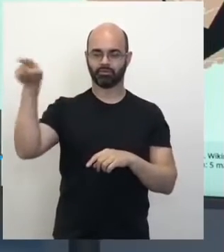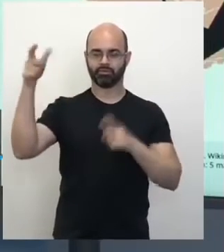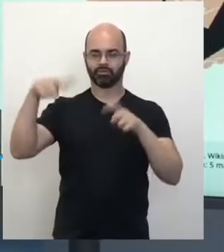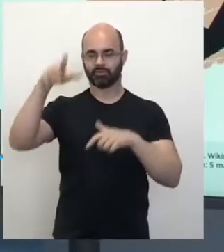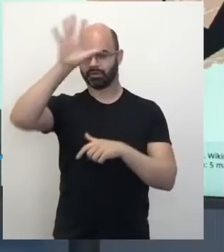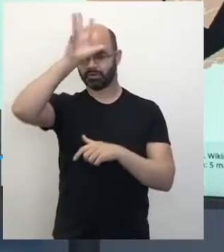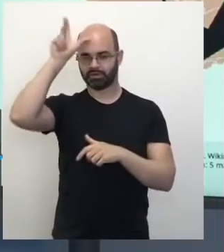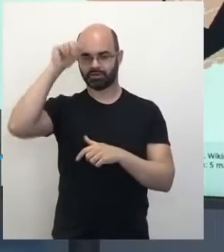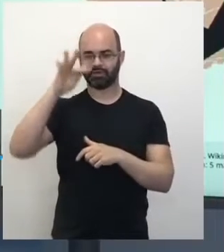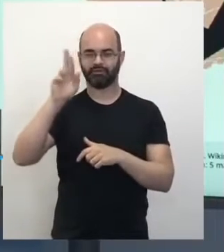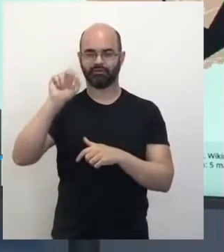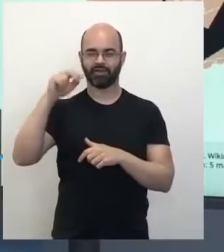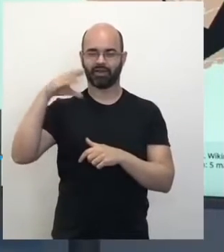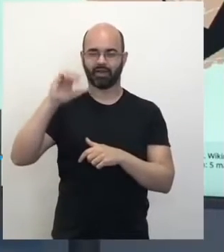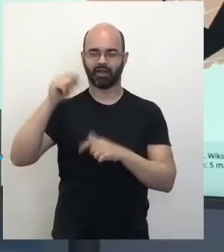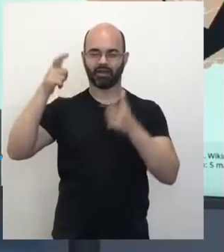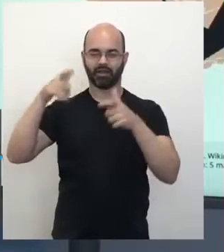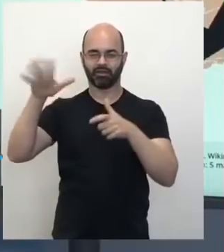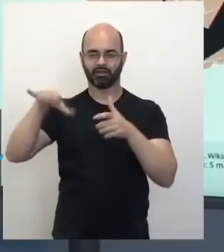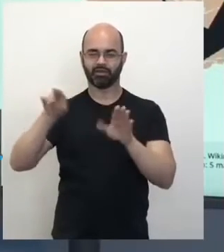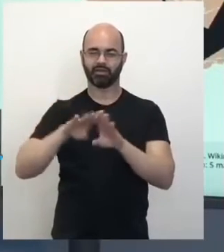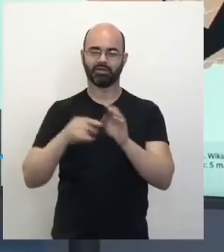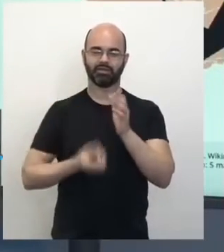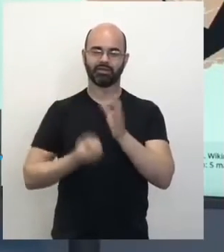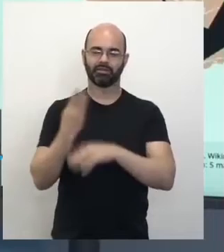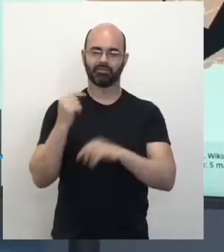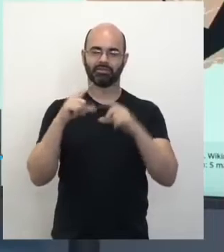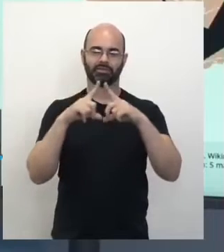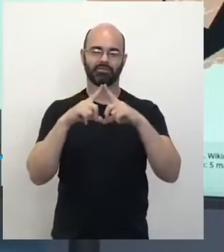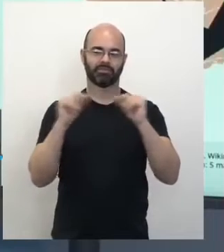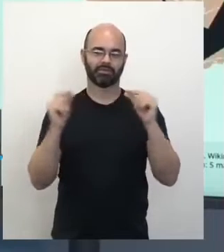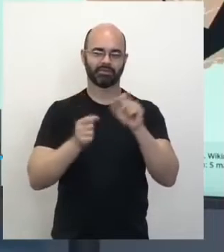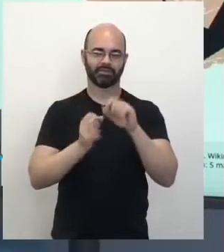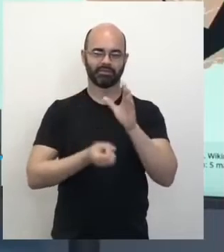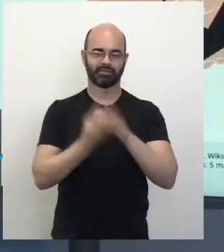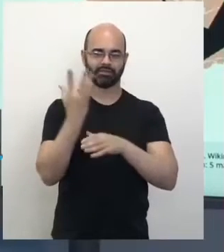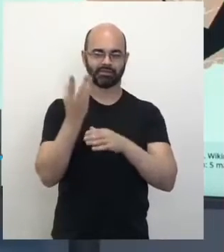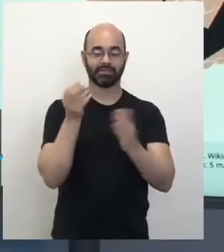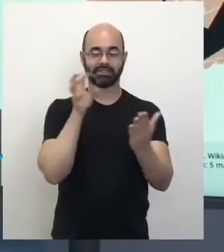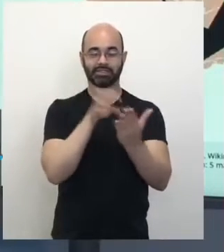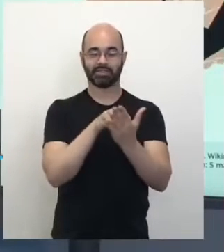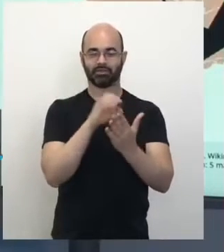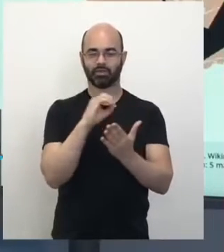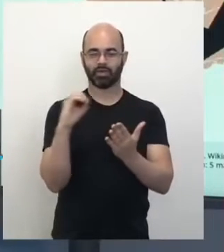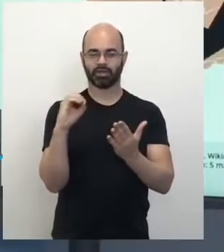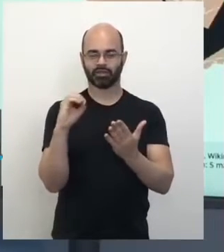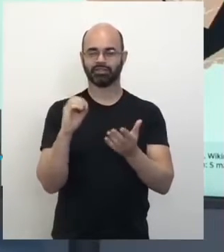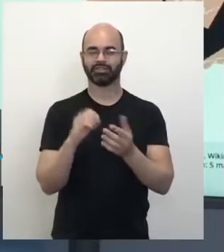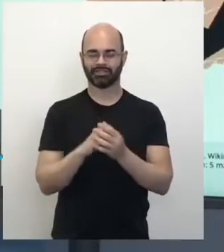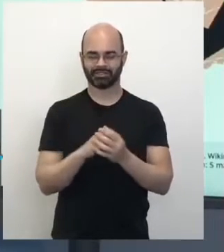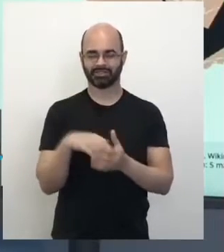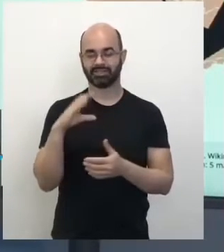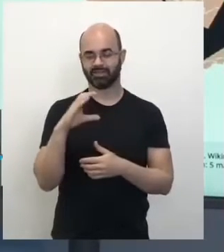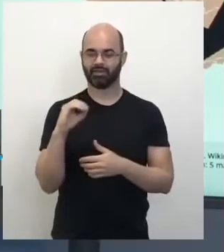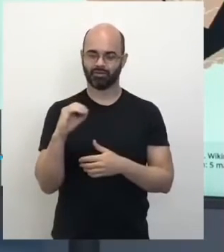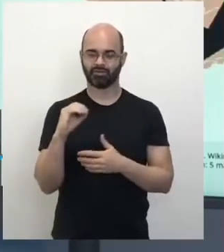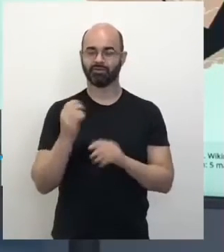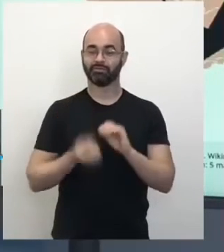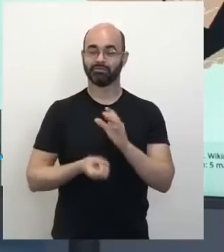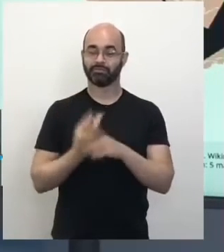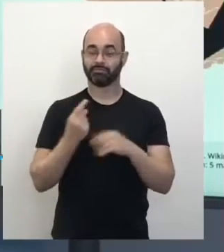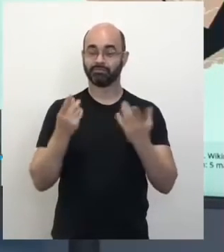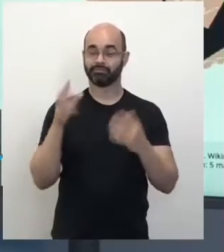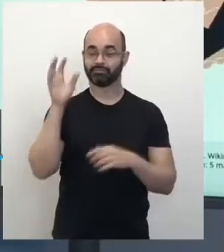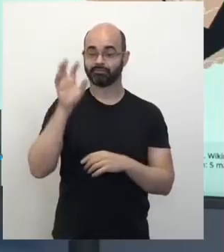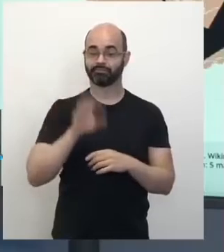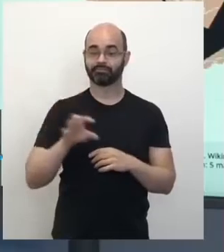Manaus, a região centro-oeste com a fundação de Brasília. Todo esse processo migratório aí acaba fazendo essa formação